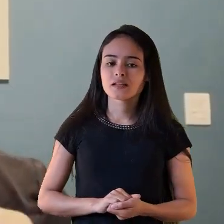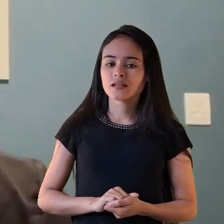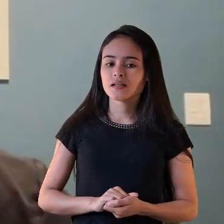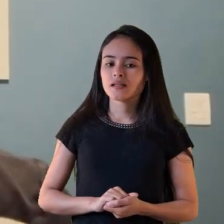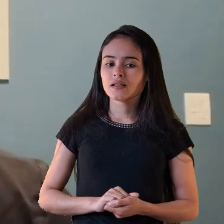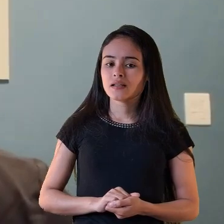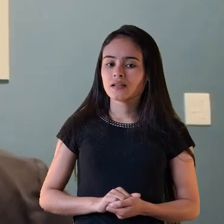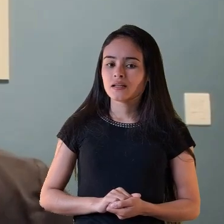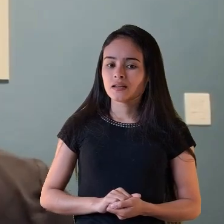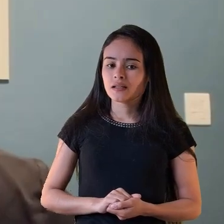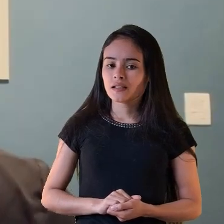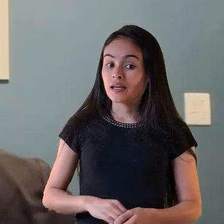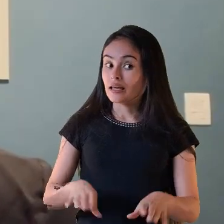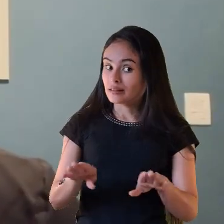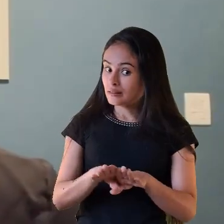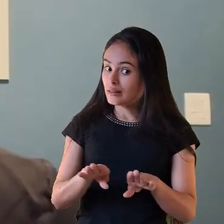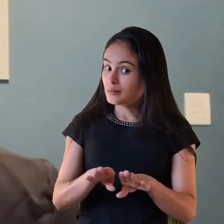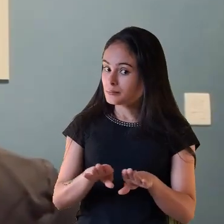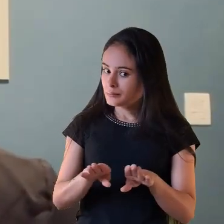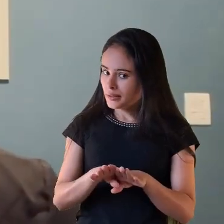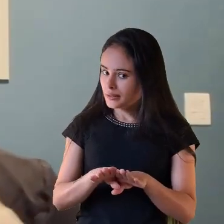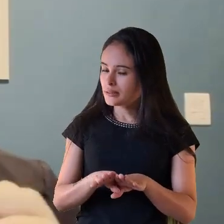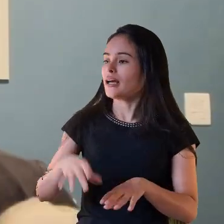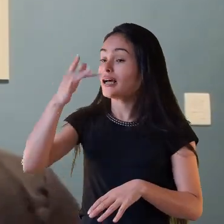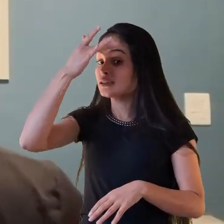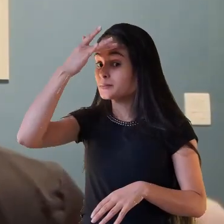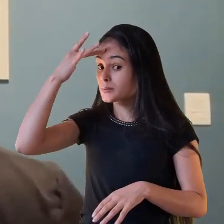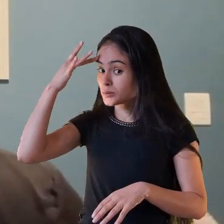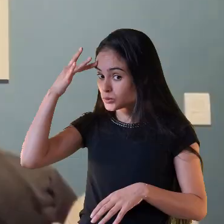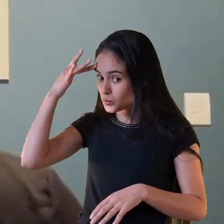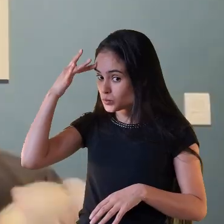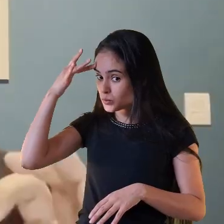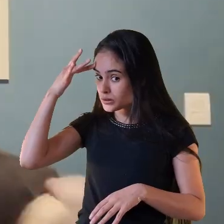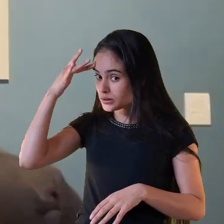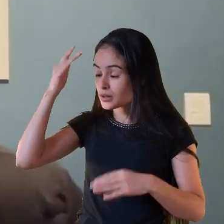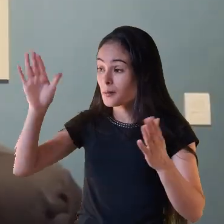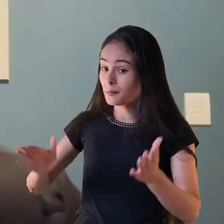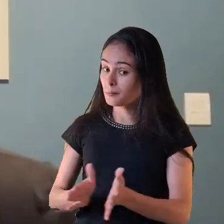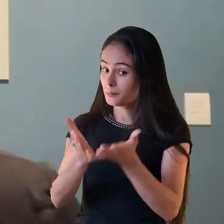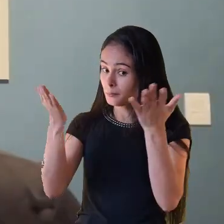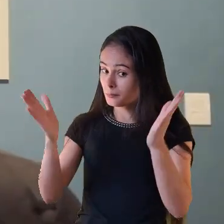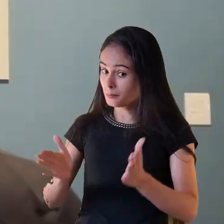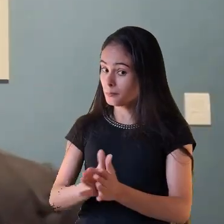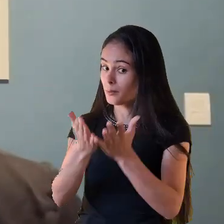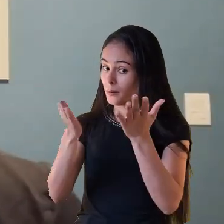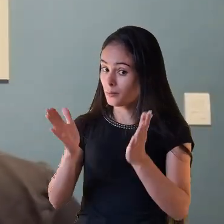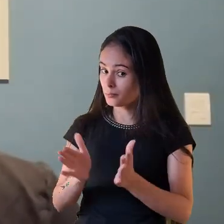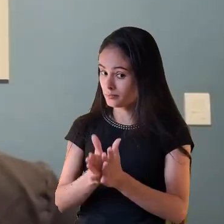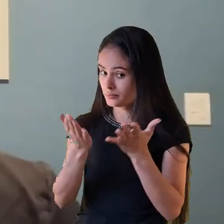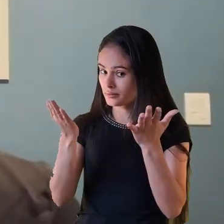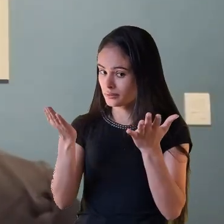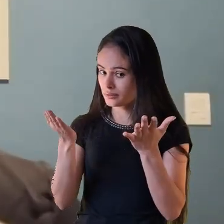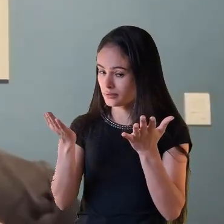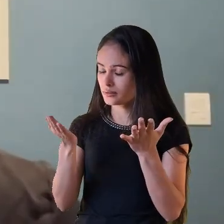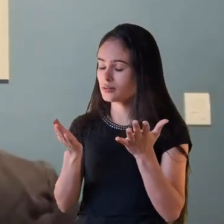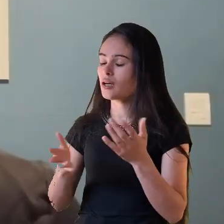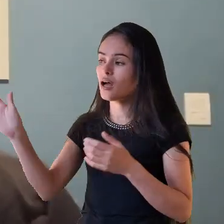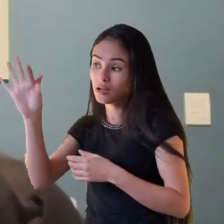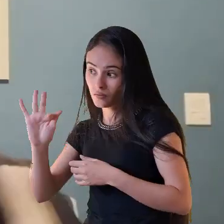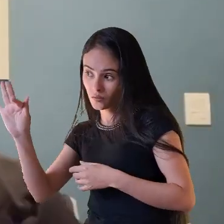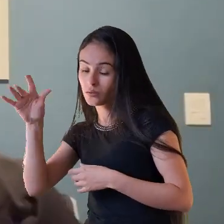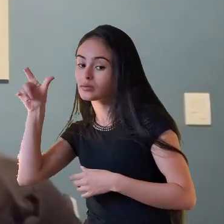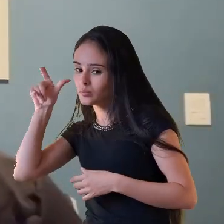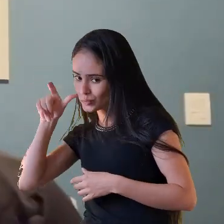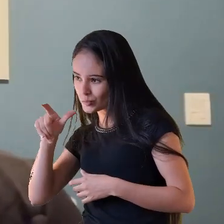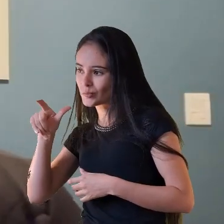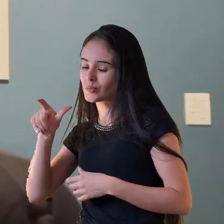pessoas brancas pobres, por causa da luta das pessoas negras, dos movimentos negros, que foi uma luta sempre para